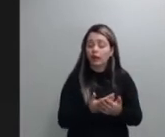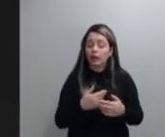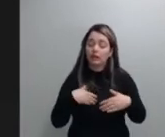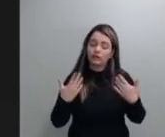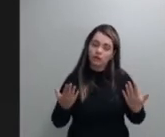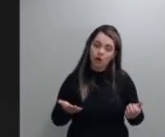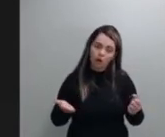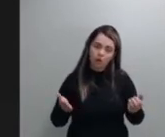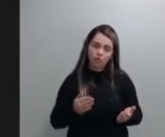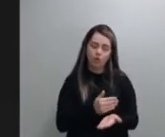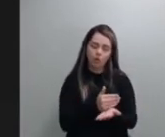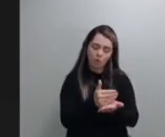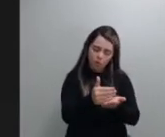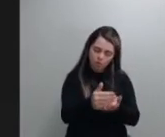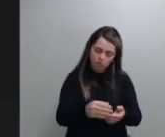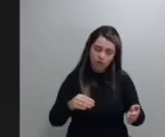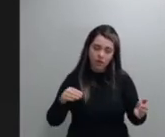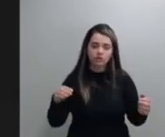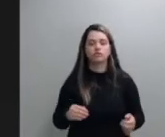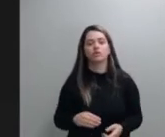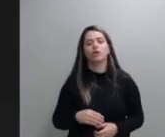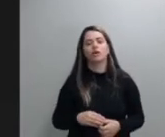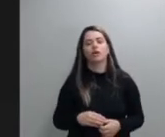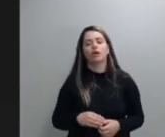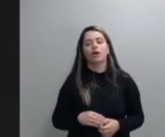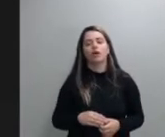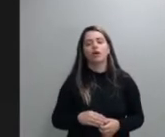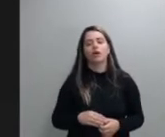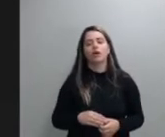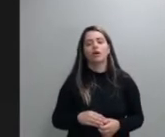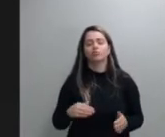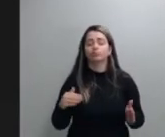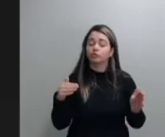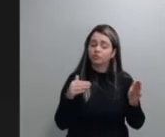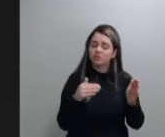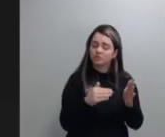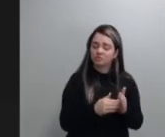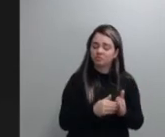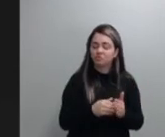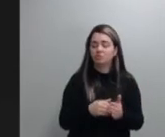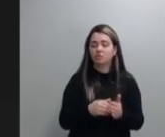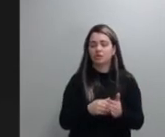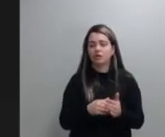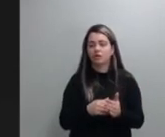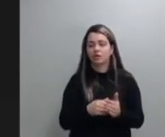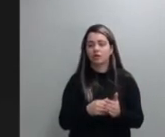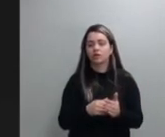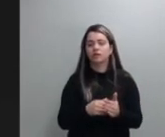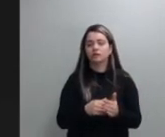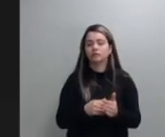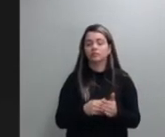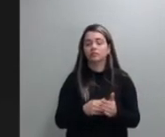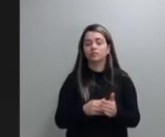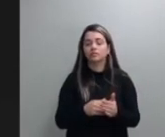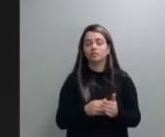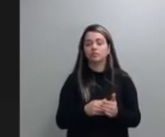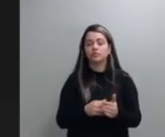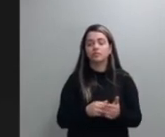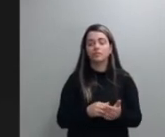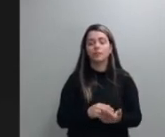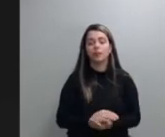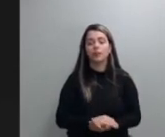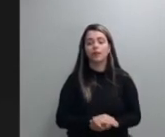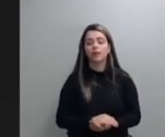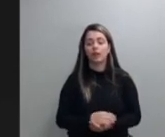com relação à ordem desses argumentos. Quanto à competência do Supremo Tribunal Federal, senhores ministros, aqui não vejo nem